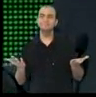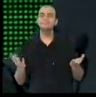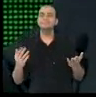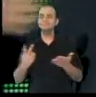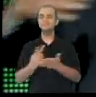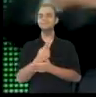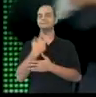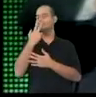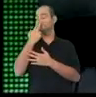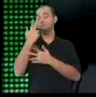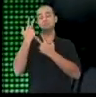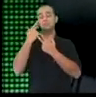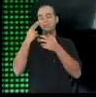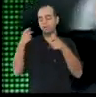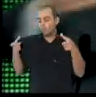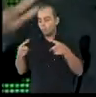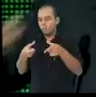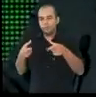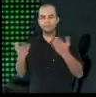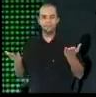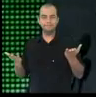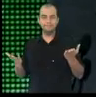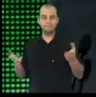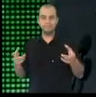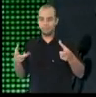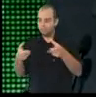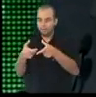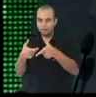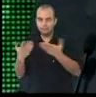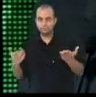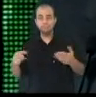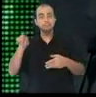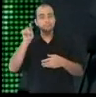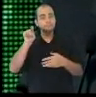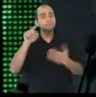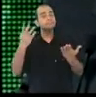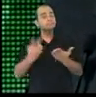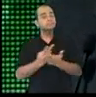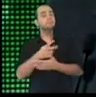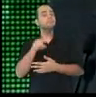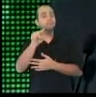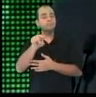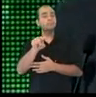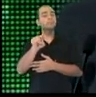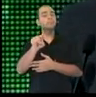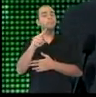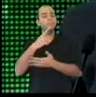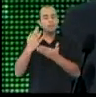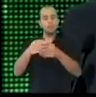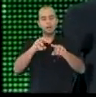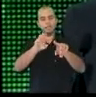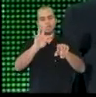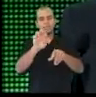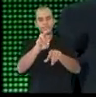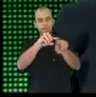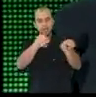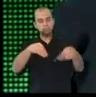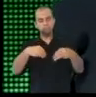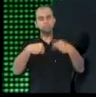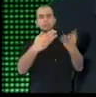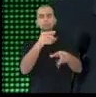Evidentemente, isso no Brasil é uma coisa de chácara de fim de semana, praticamente. É uma propriedade muito pequena.